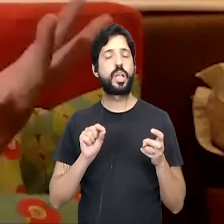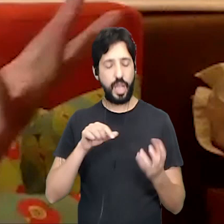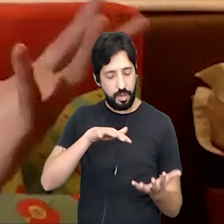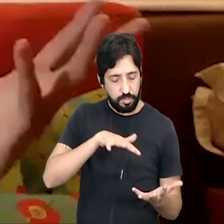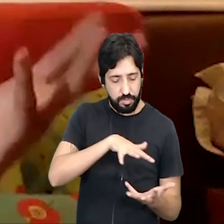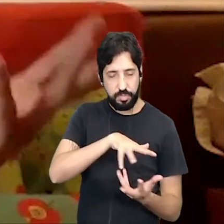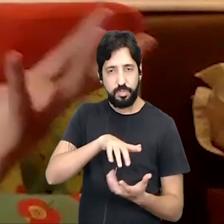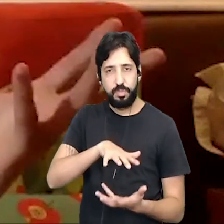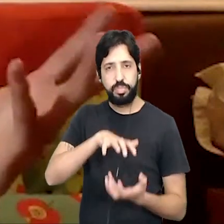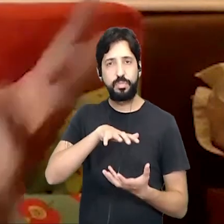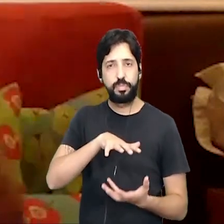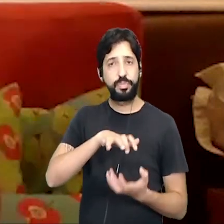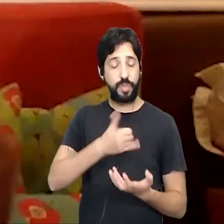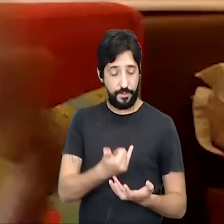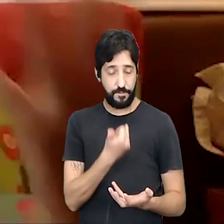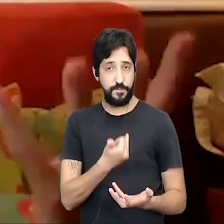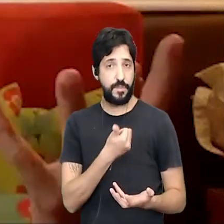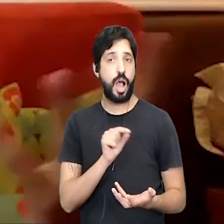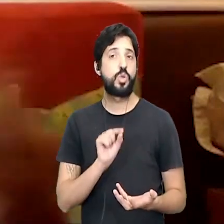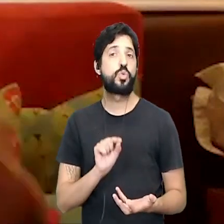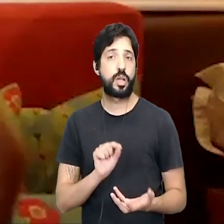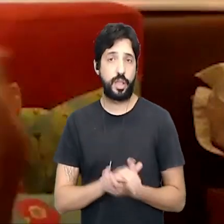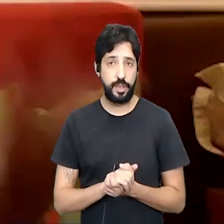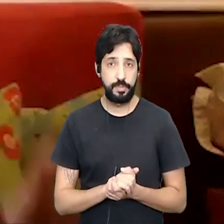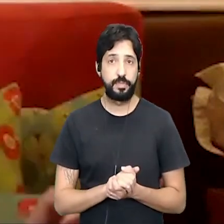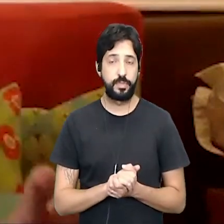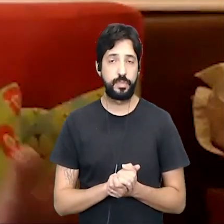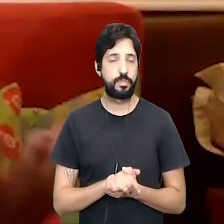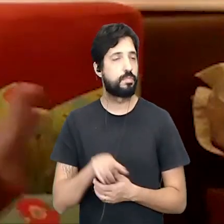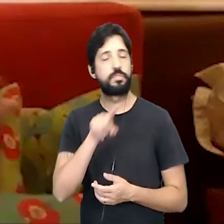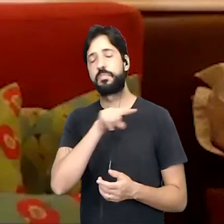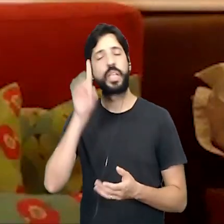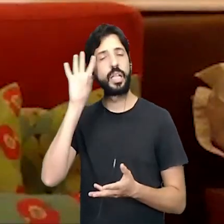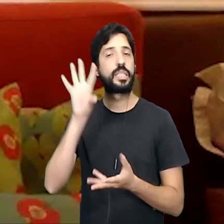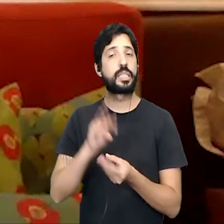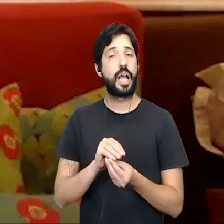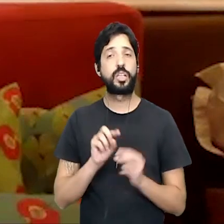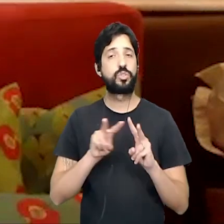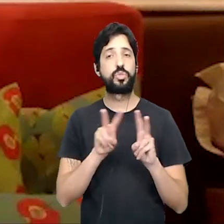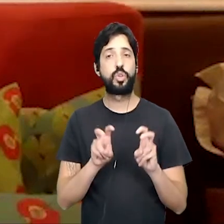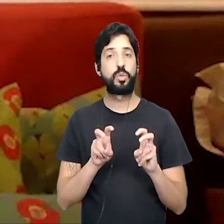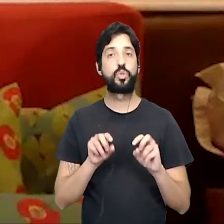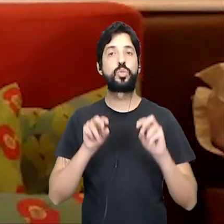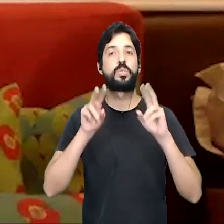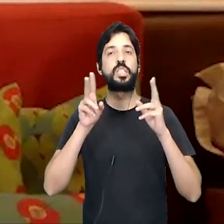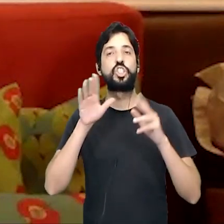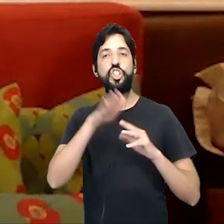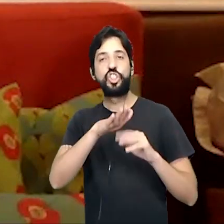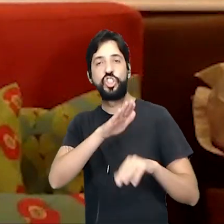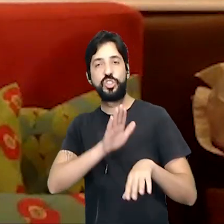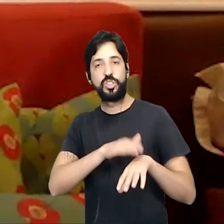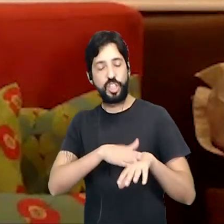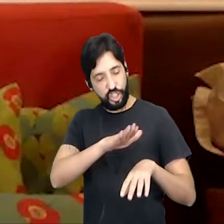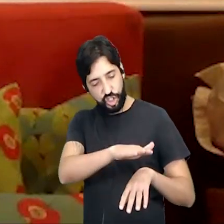o que esse organismo está nos dizendo, né? O que vocês acham disso, né?